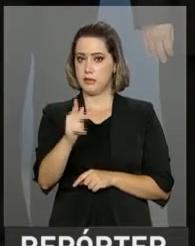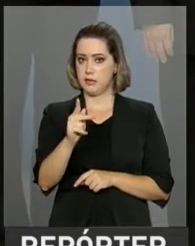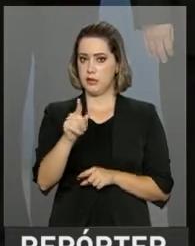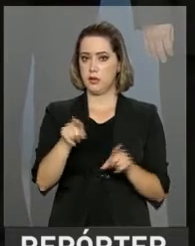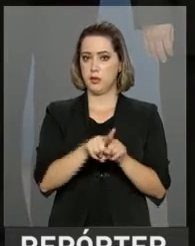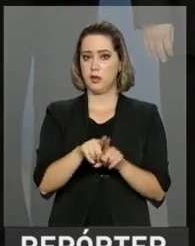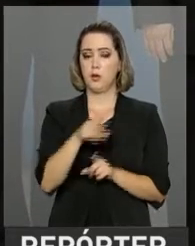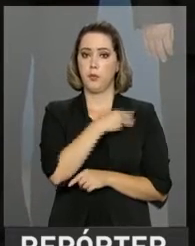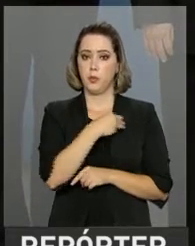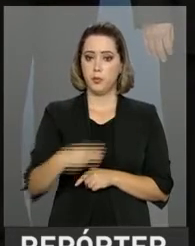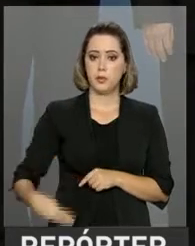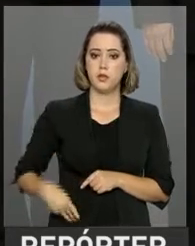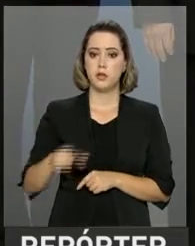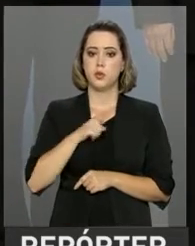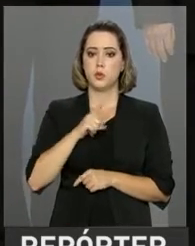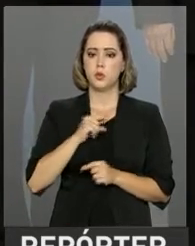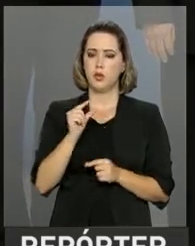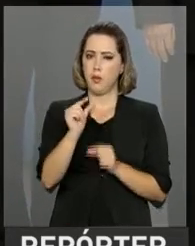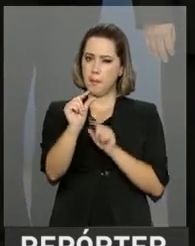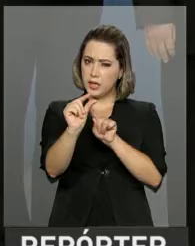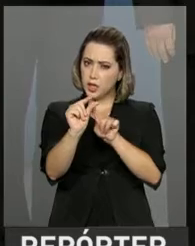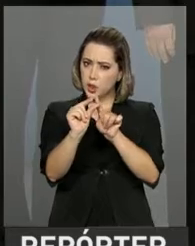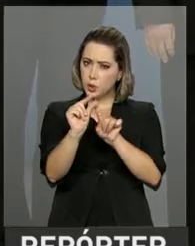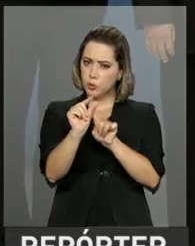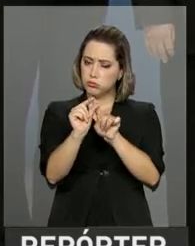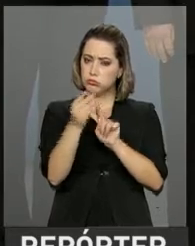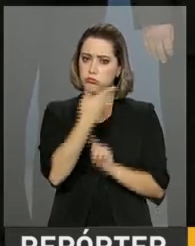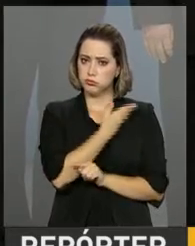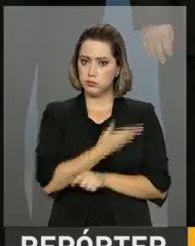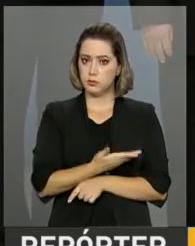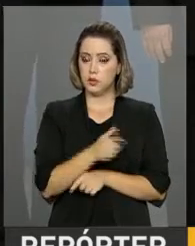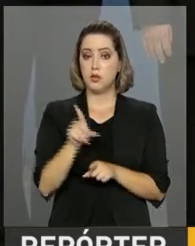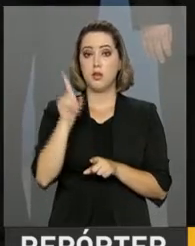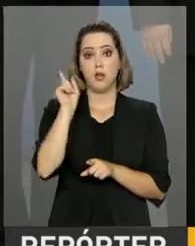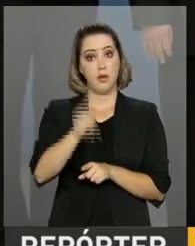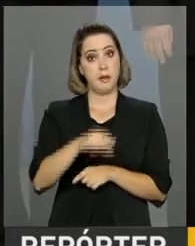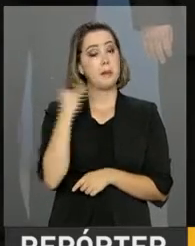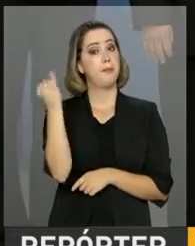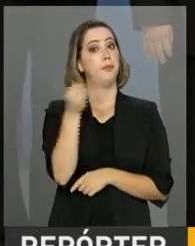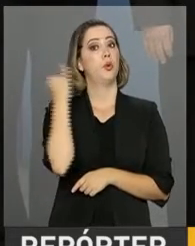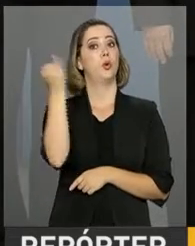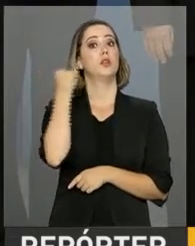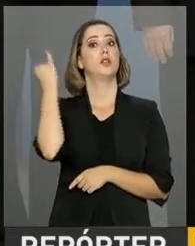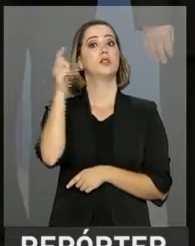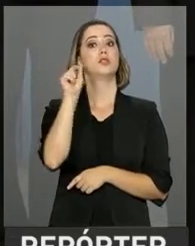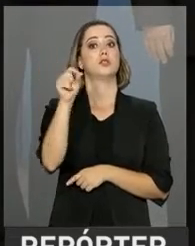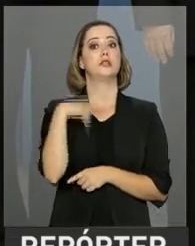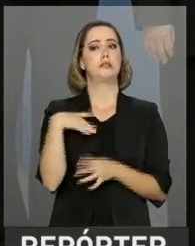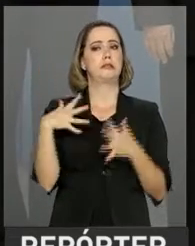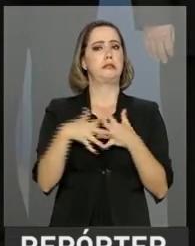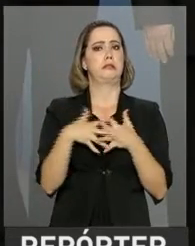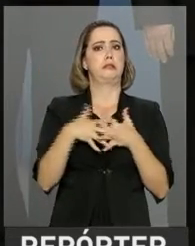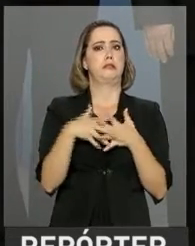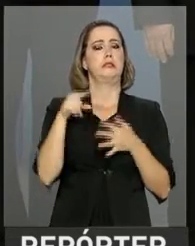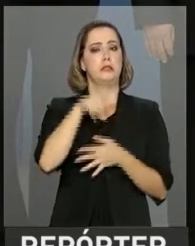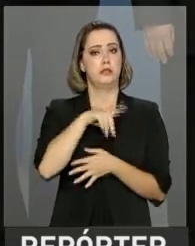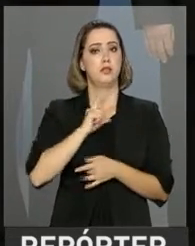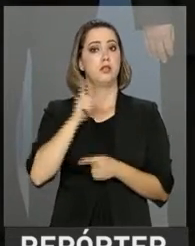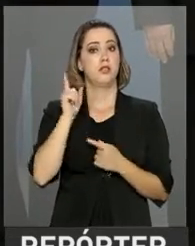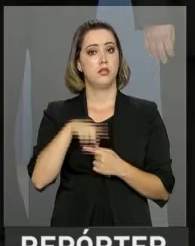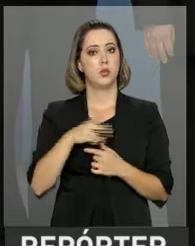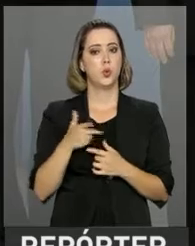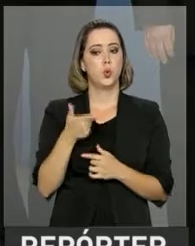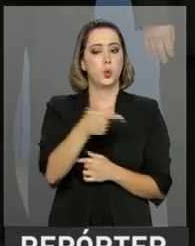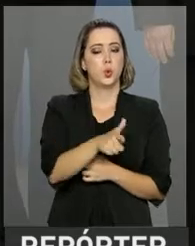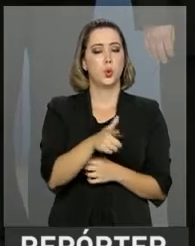início aqui tem na mão pequenininho mas é de altíssima densidade e alta complexidade e próximo